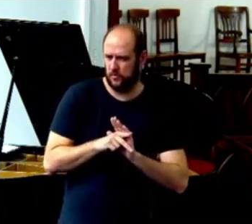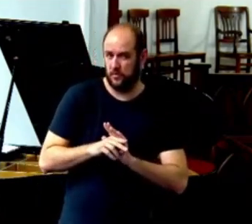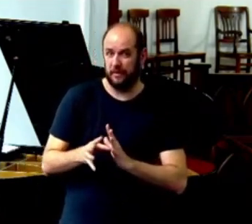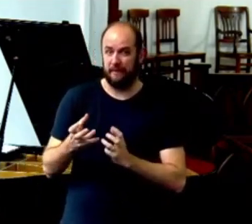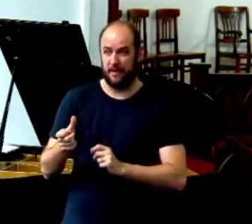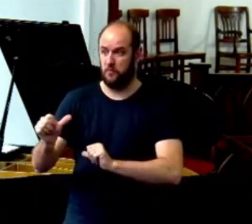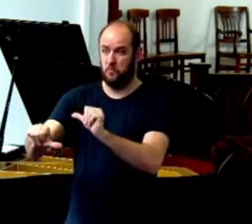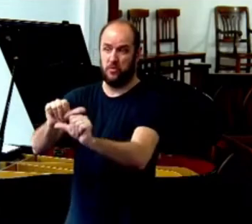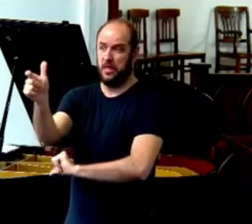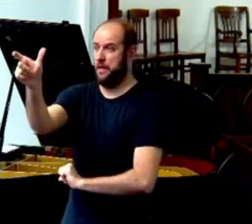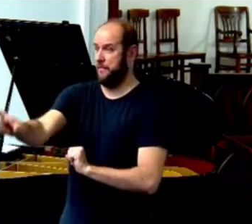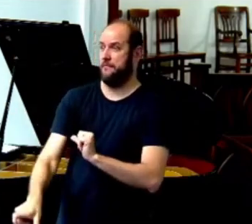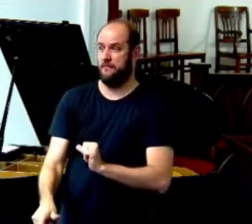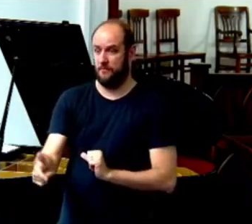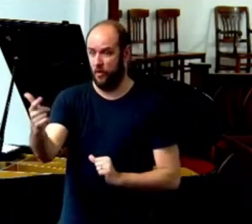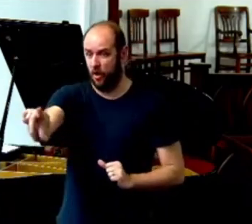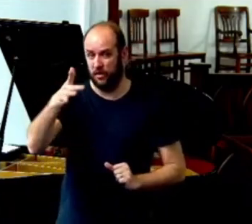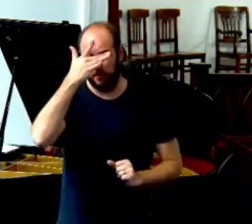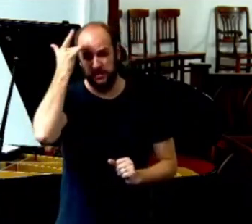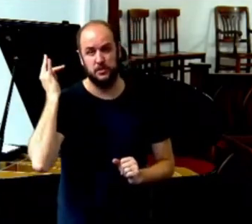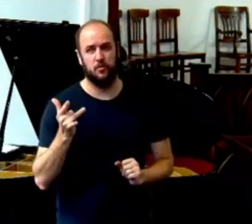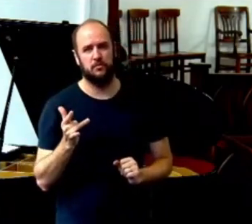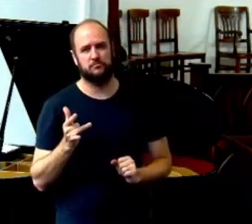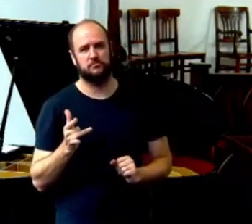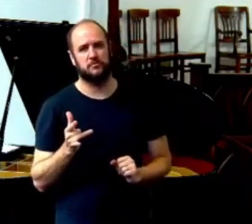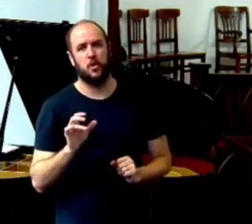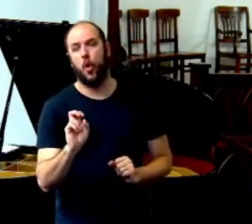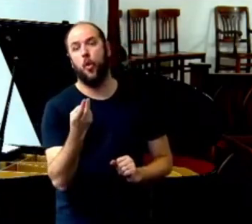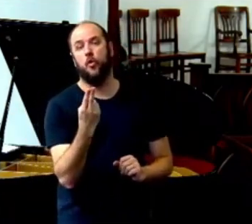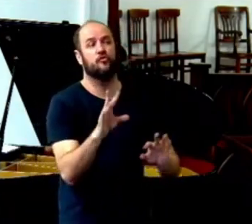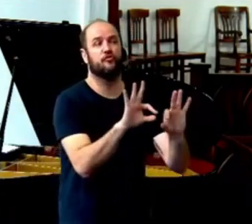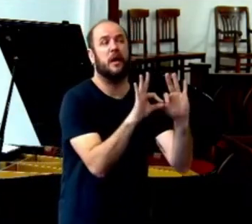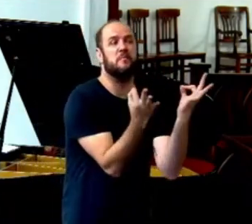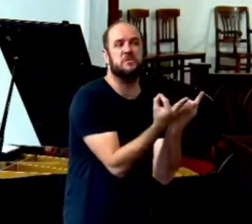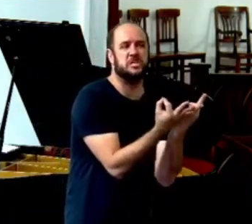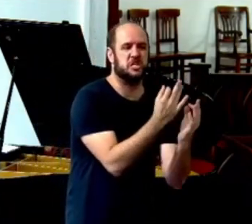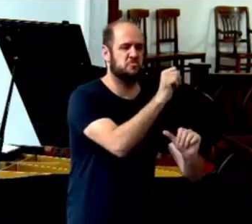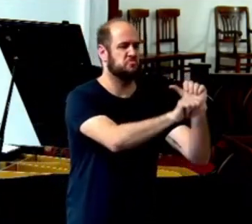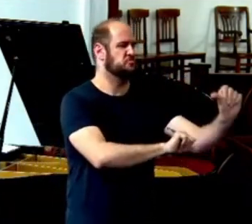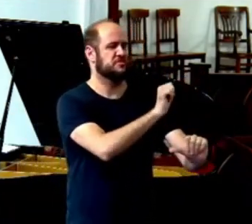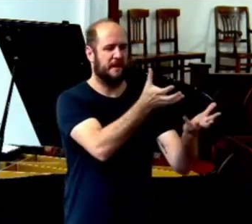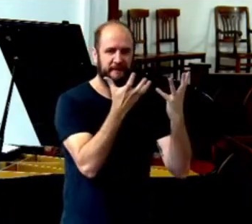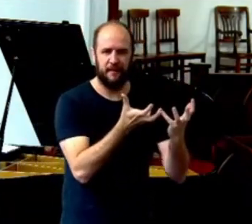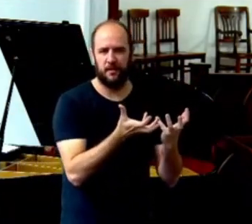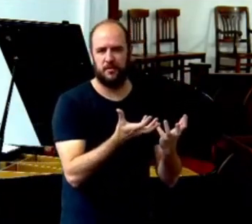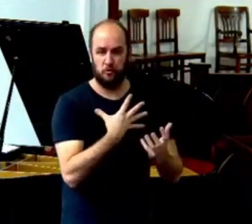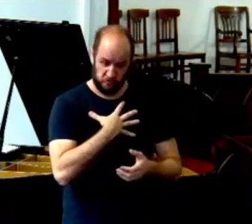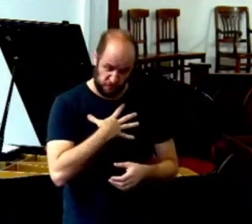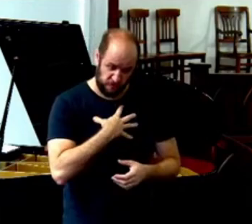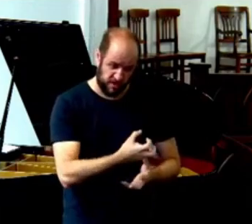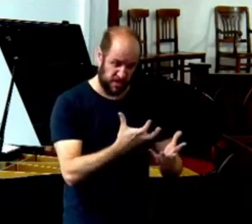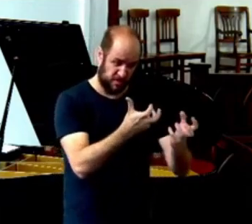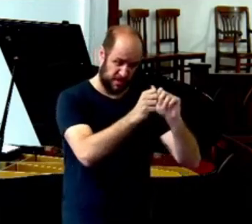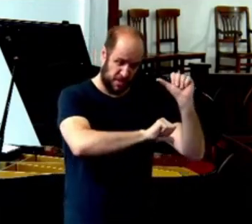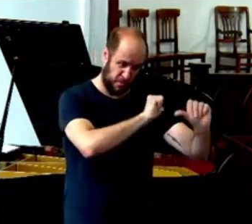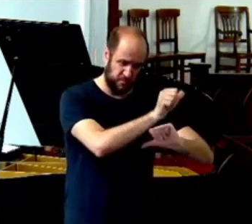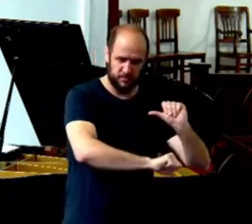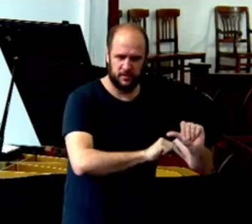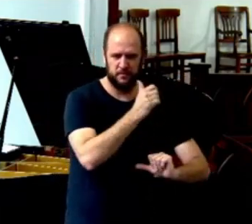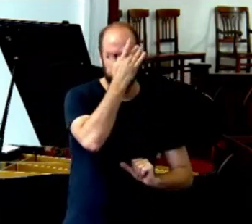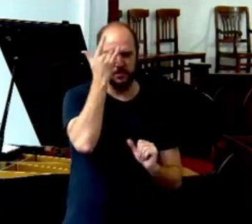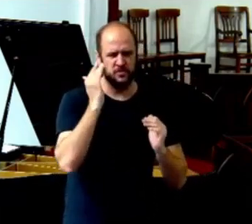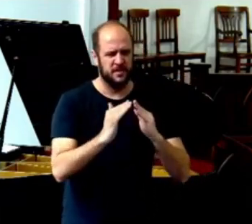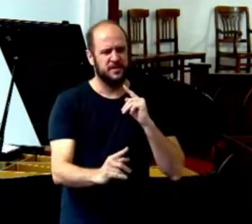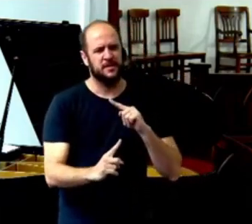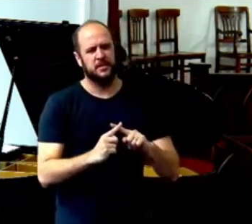seu irmão, aquele familiar, aquele filho, aquele irmão